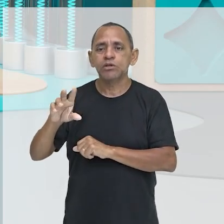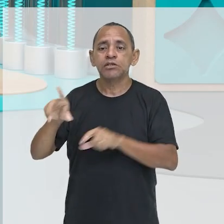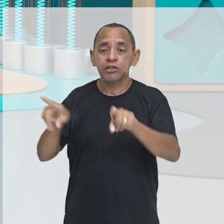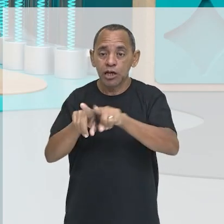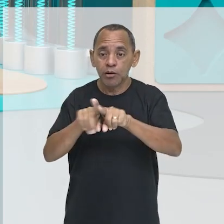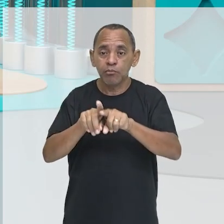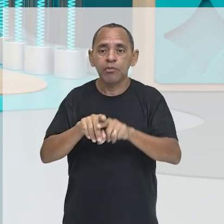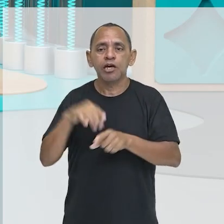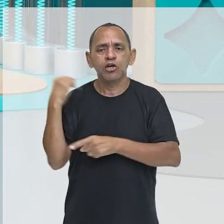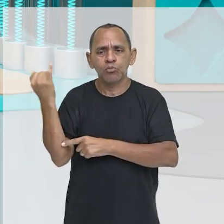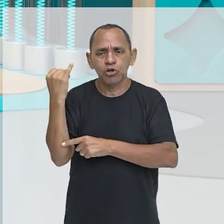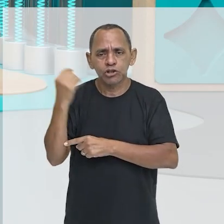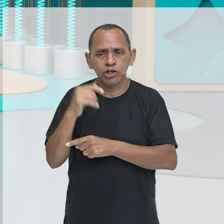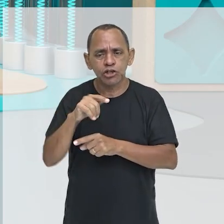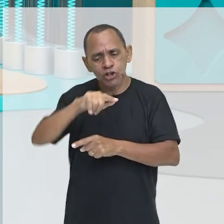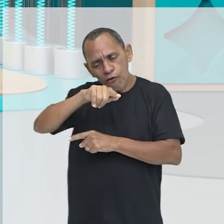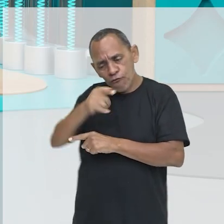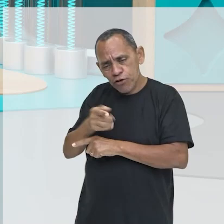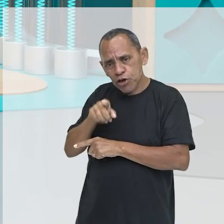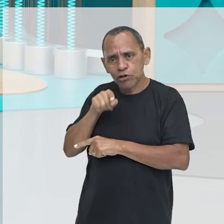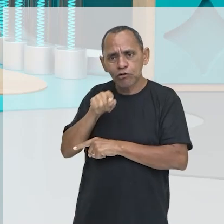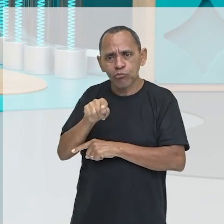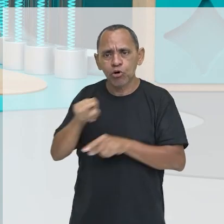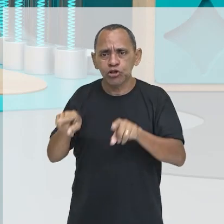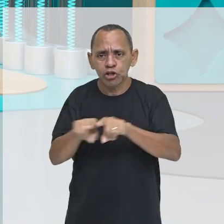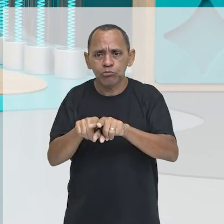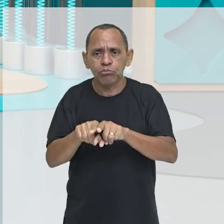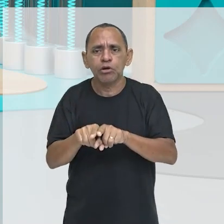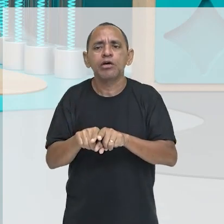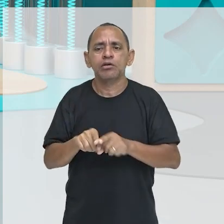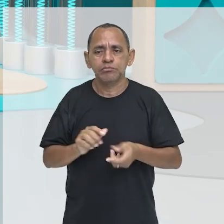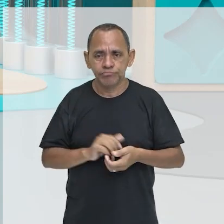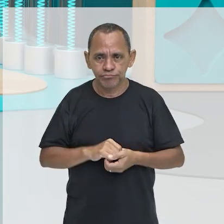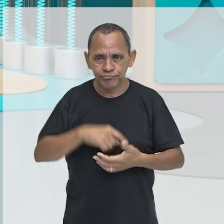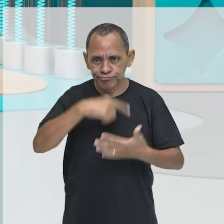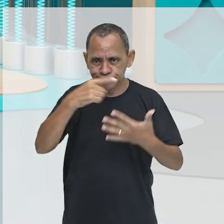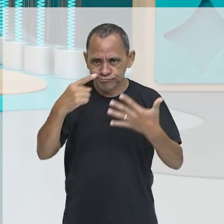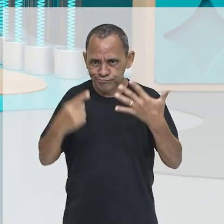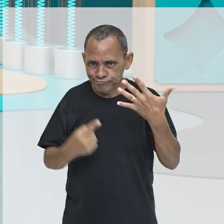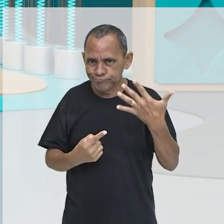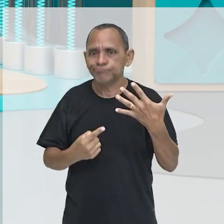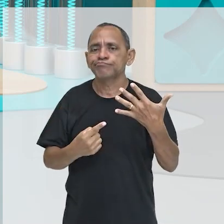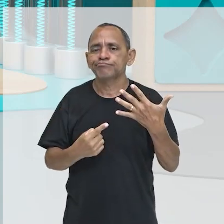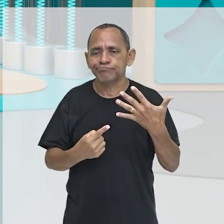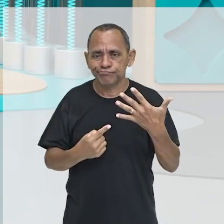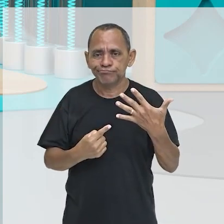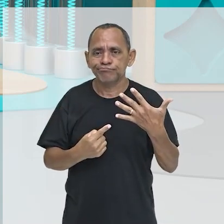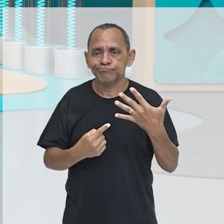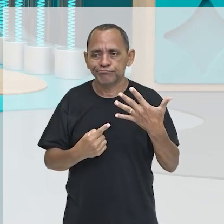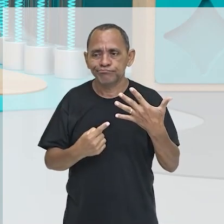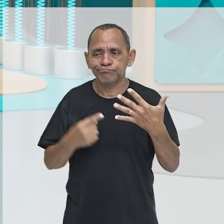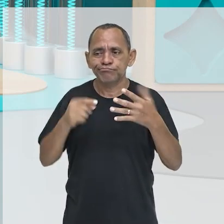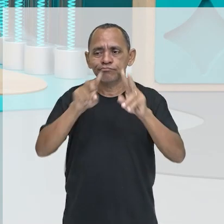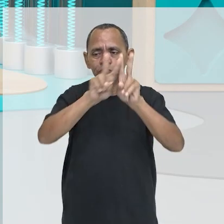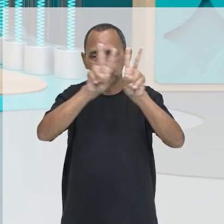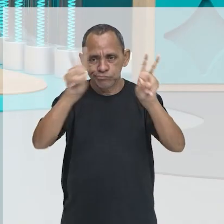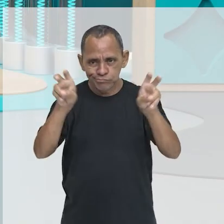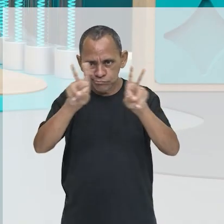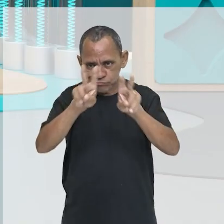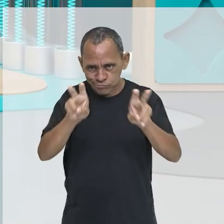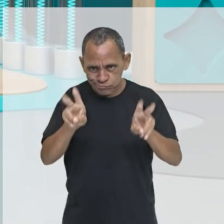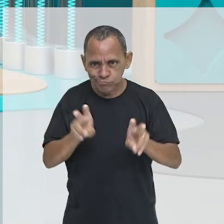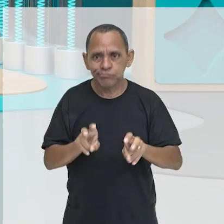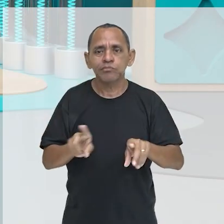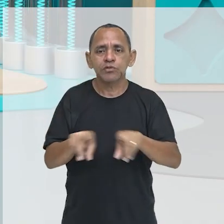texto. Vírgula, pontos, etc. Todos esses elementos podem ajudar, especialmente aí como as aspas ali, é sempre